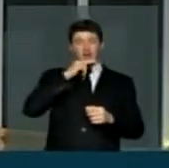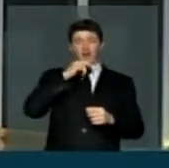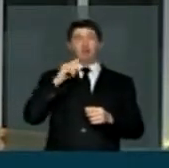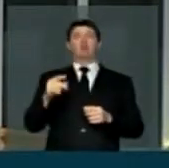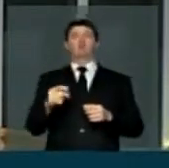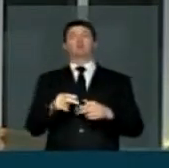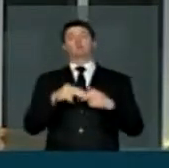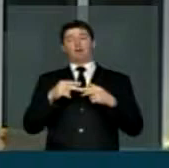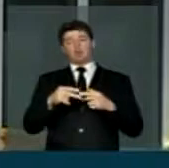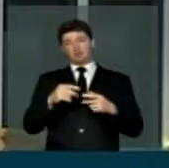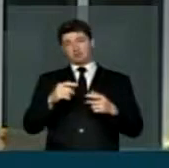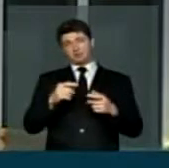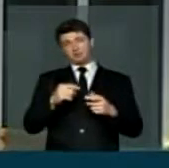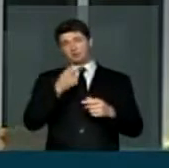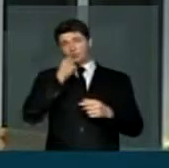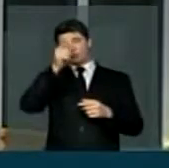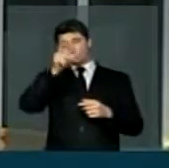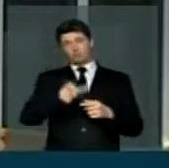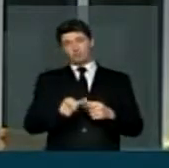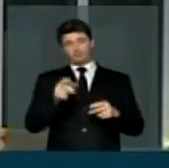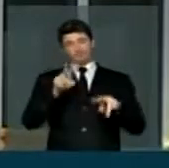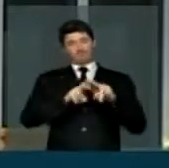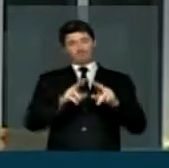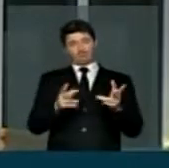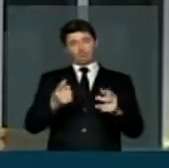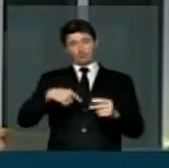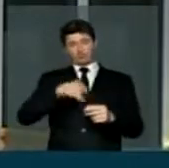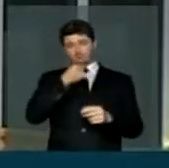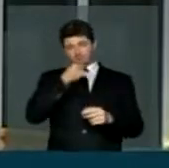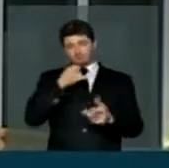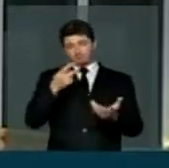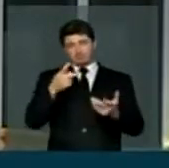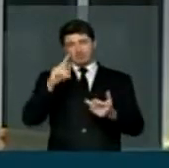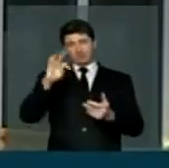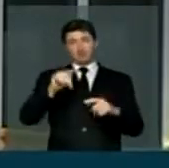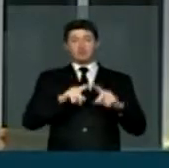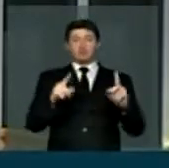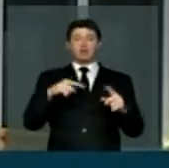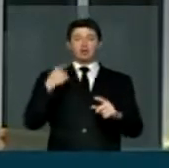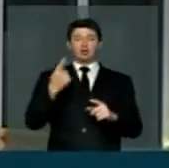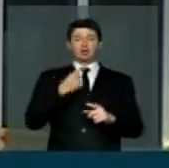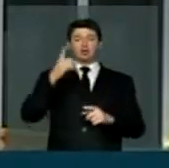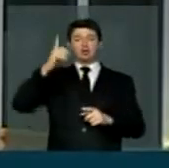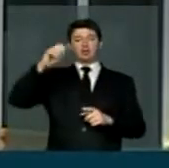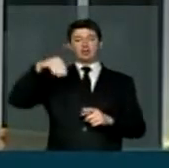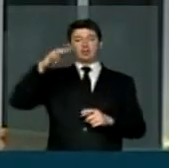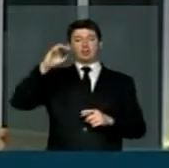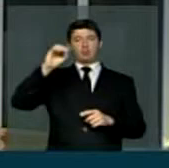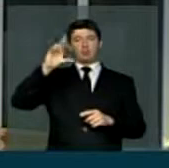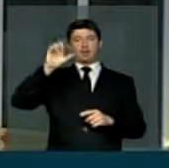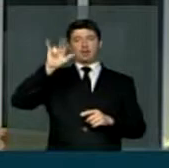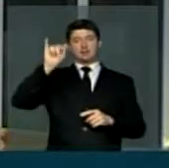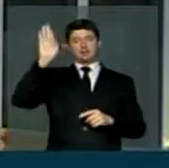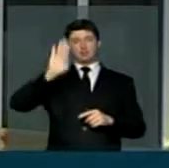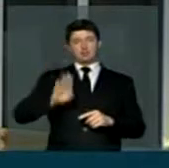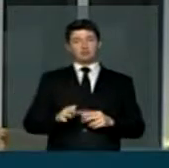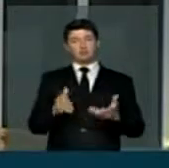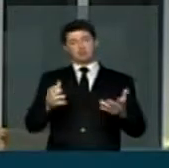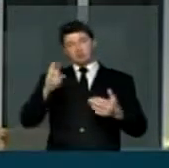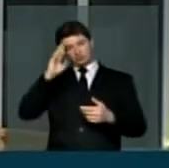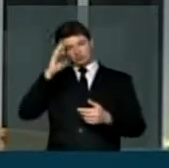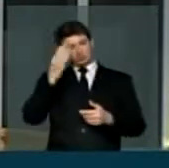com esse desfecho triste para todos nós do PT, mas para todos nós democratas desse país. Portanto, eu quero que Vossa